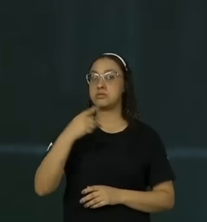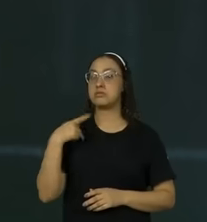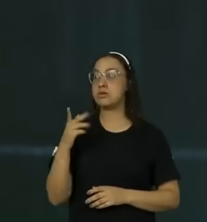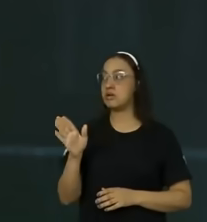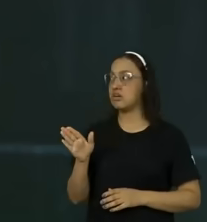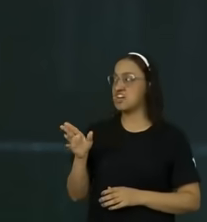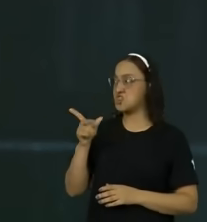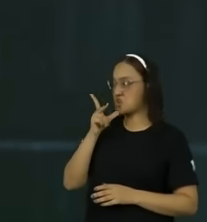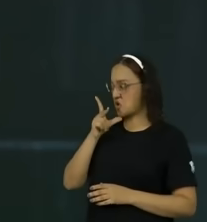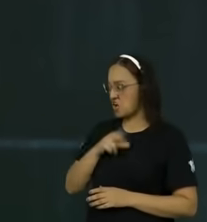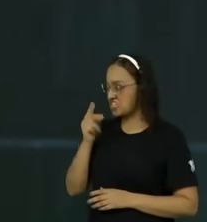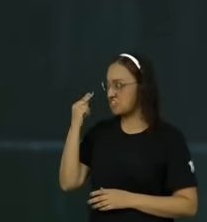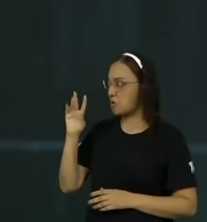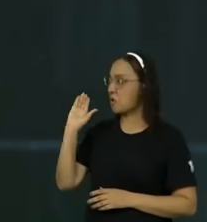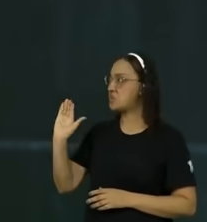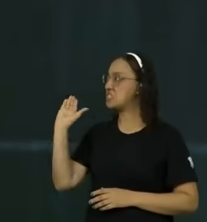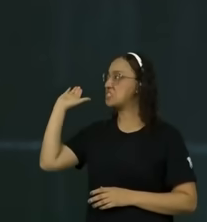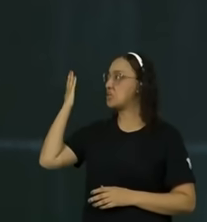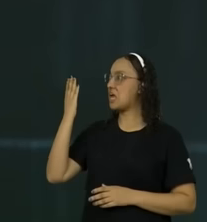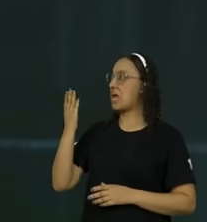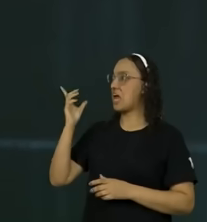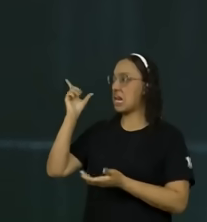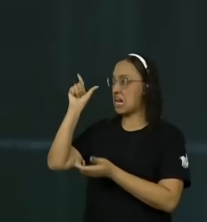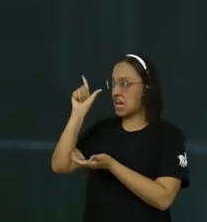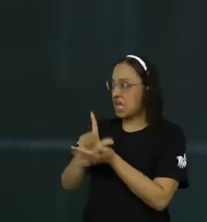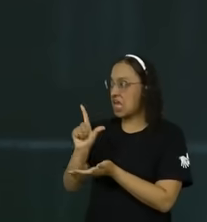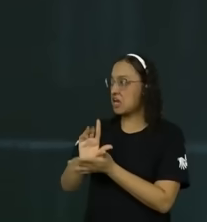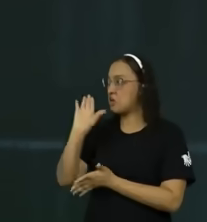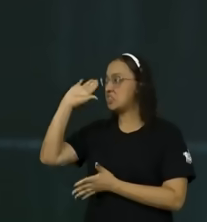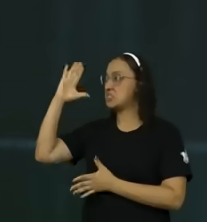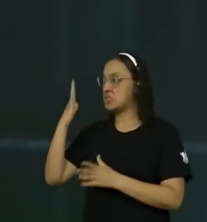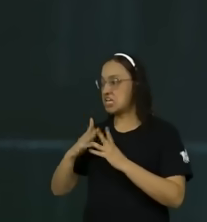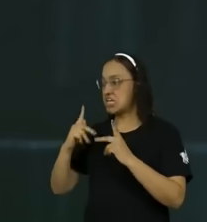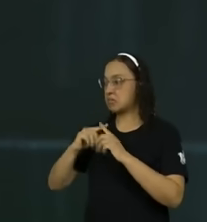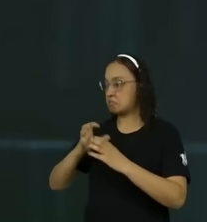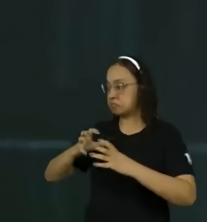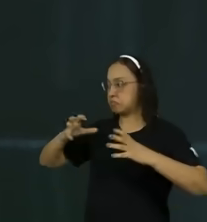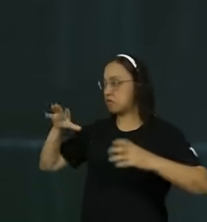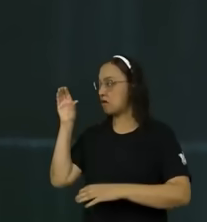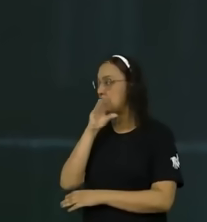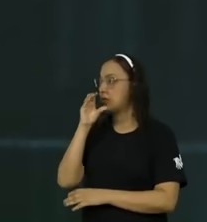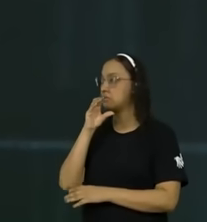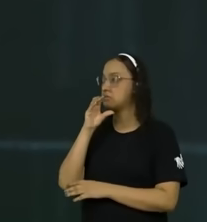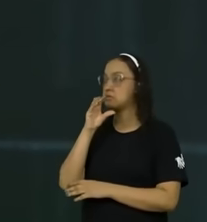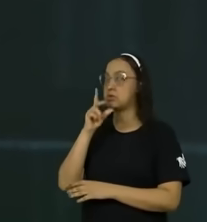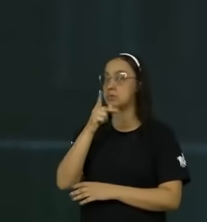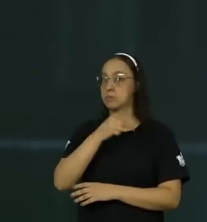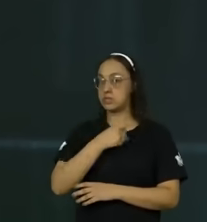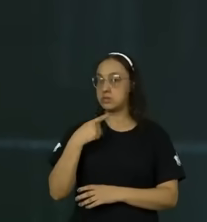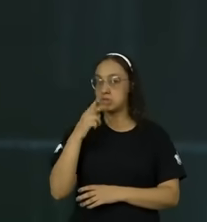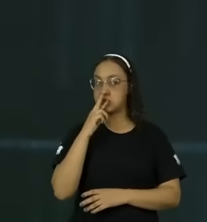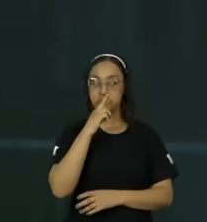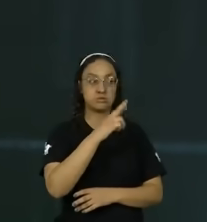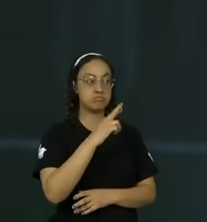disse: sim. Por quê? Porque Deus me disse. Eu não sabia como ia ser, mas eu sei que Deus não mente. Deus